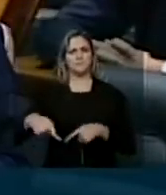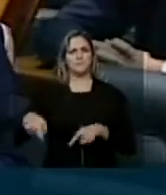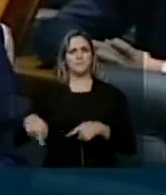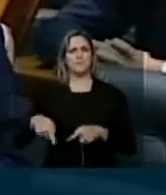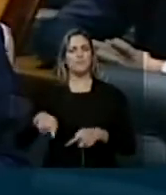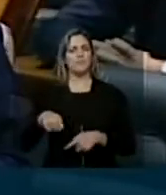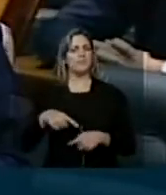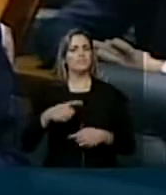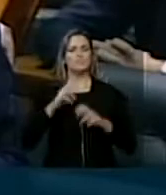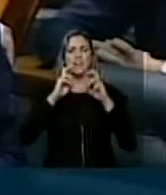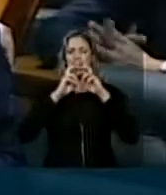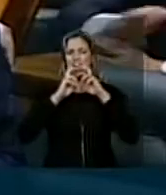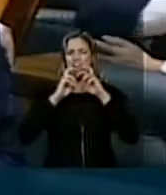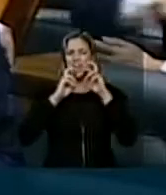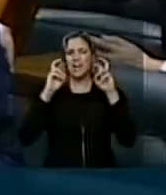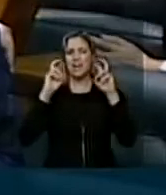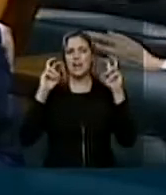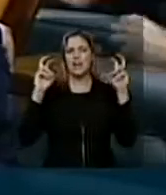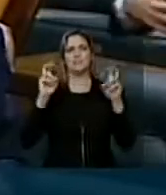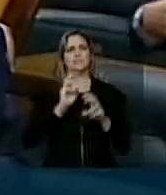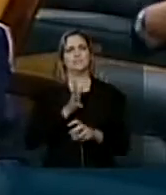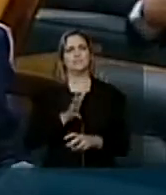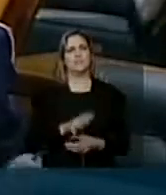razão. Fazem 11